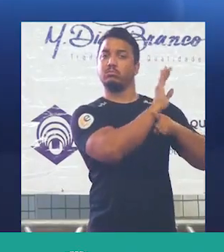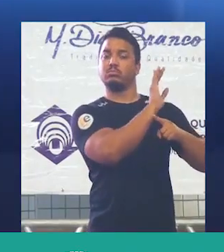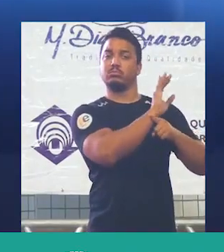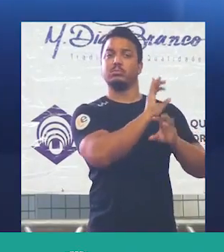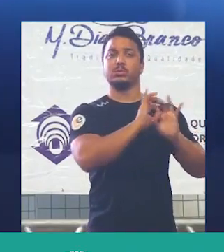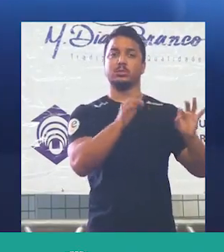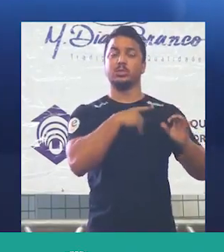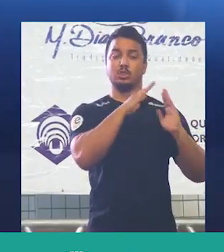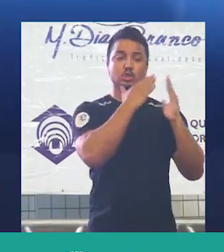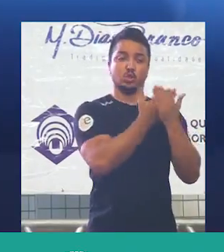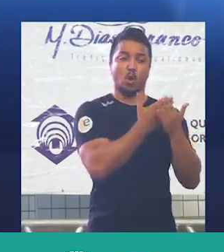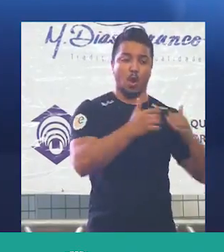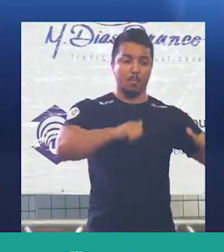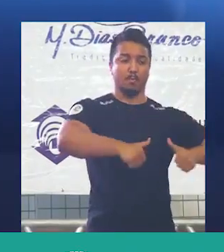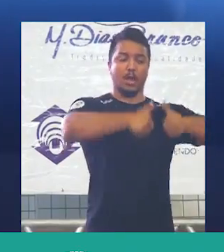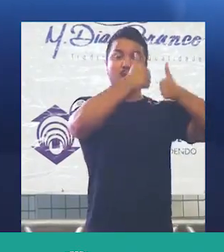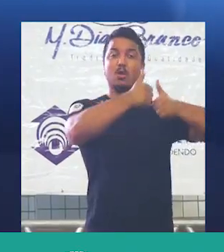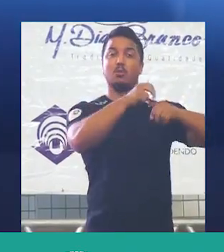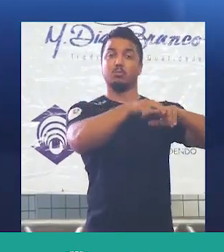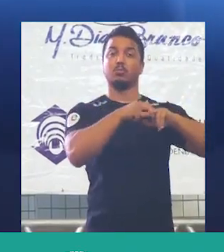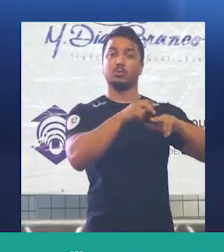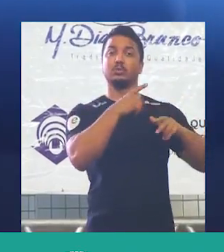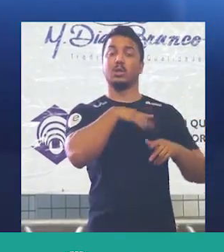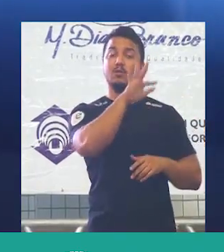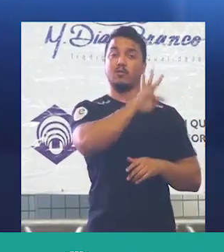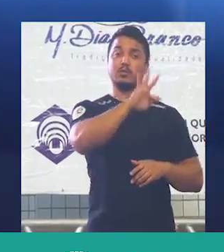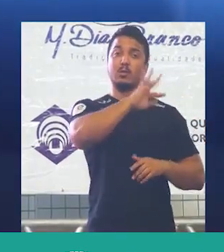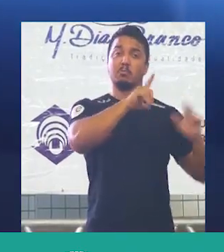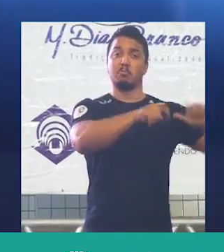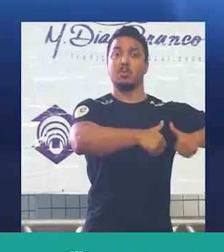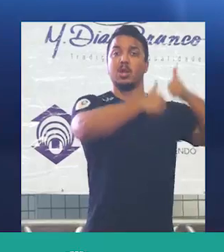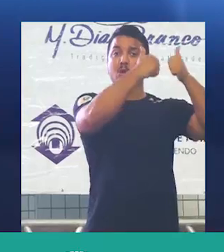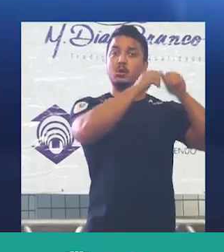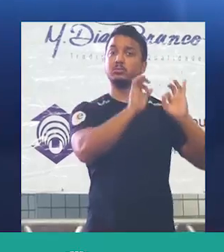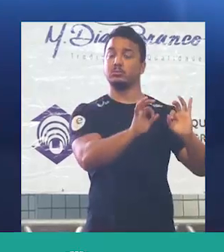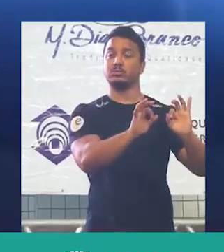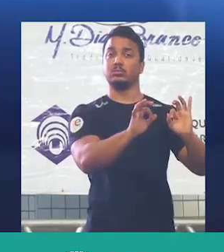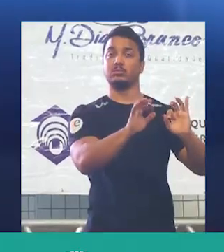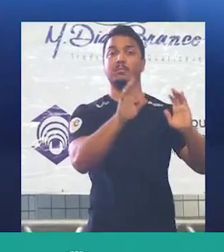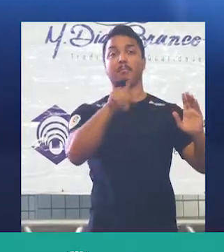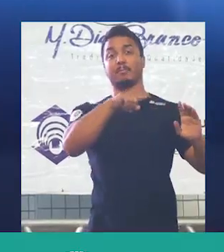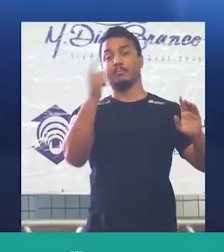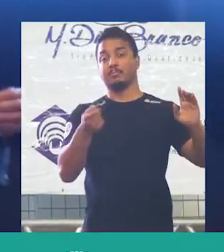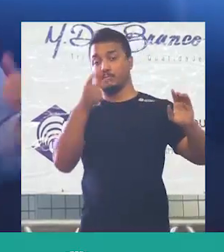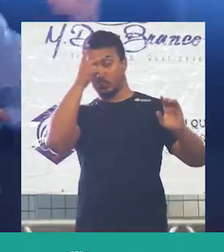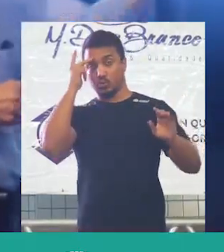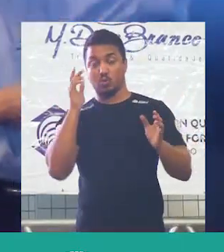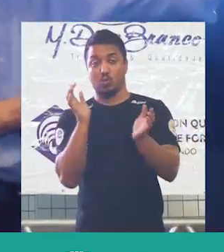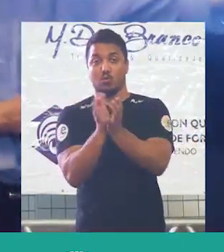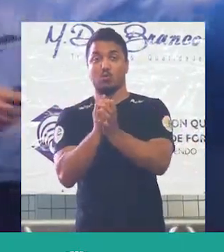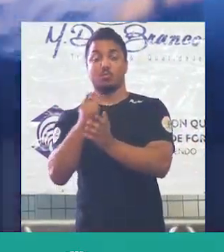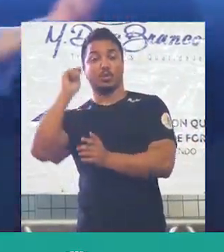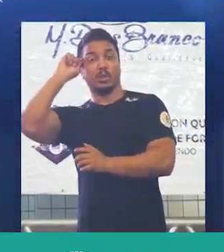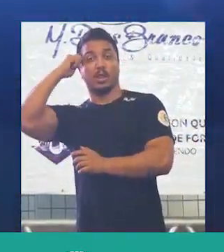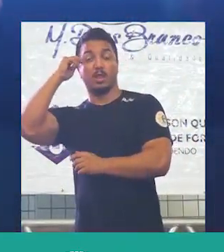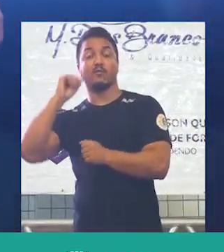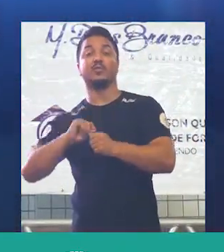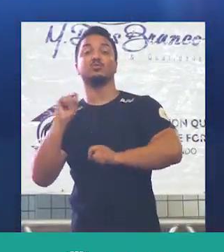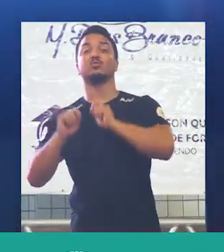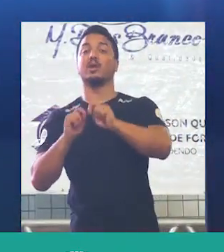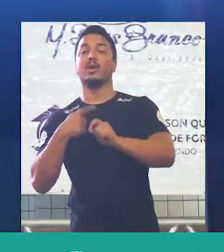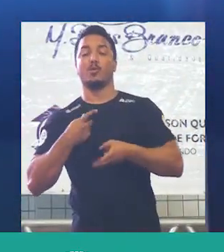melhores escolas e com isso entrando nas melhores universidades. Enquanto que os negros,